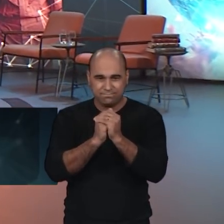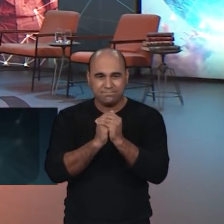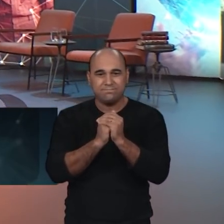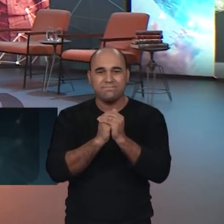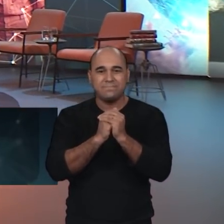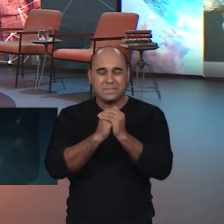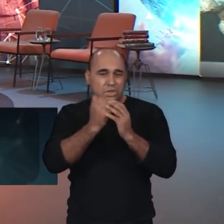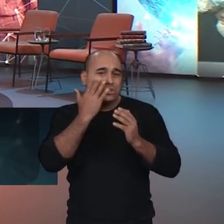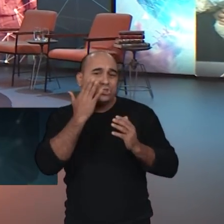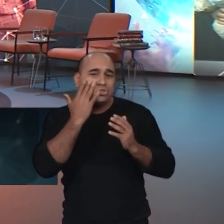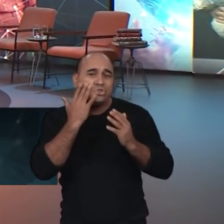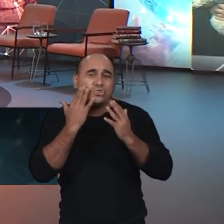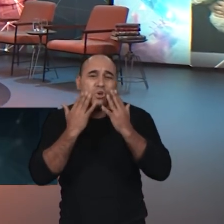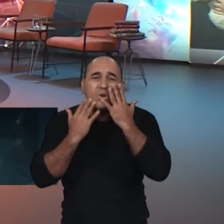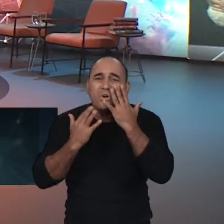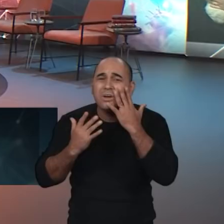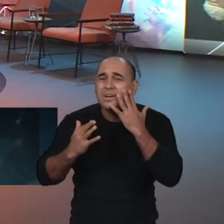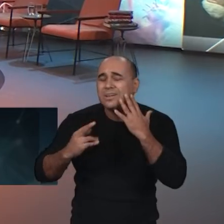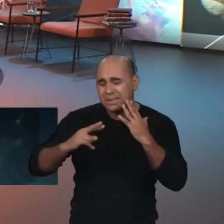orar.